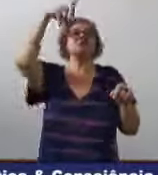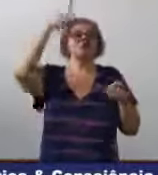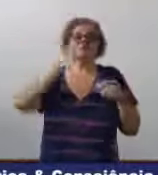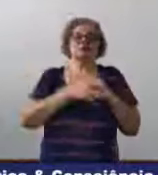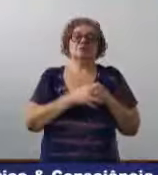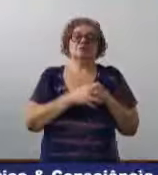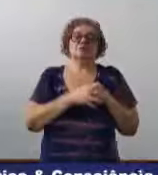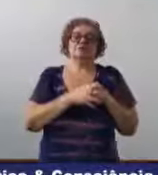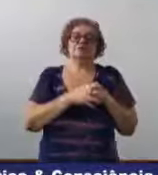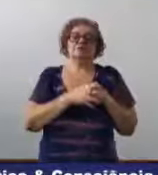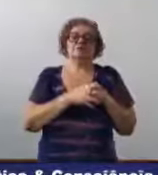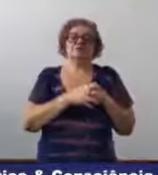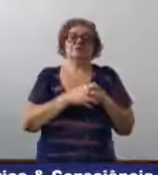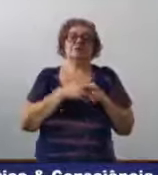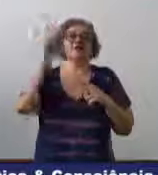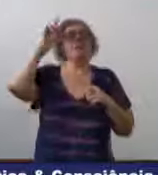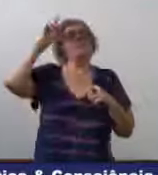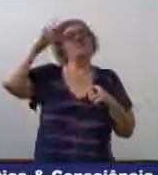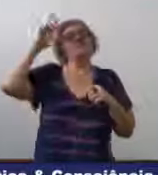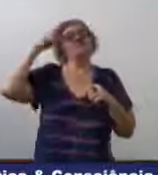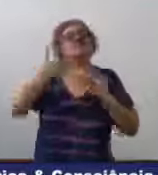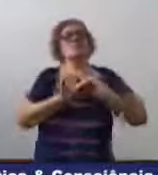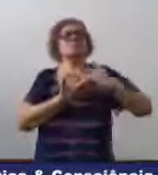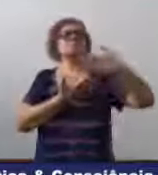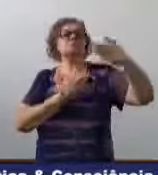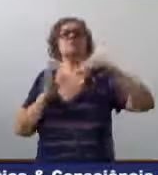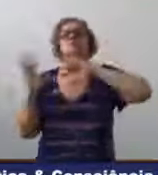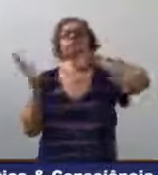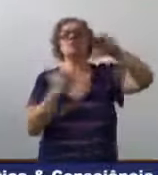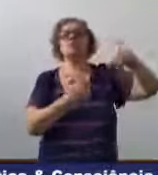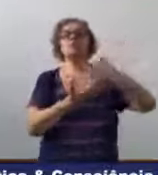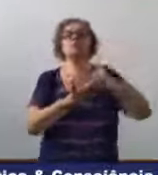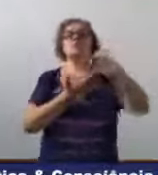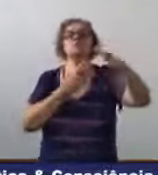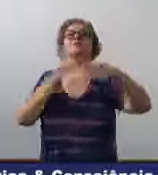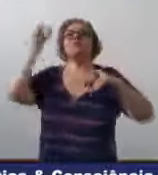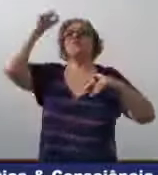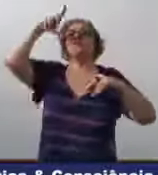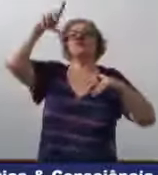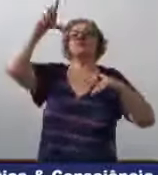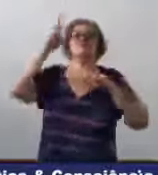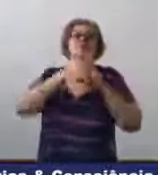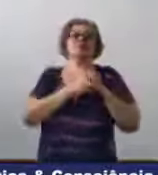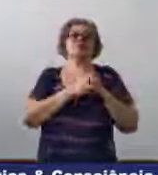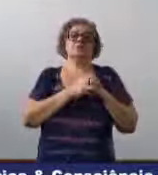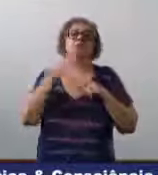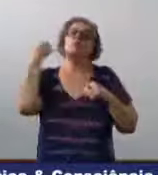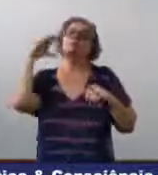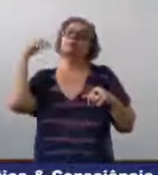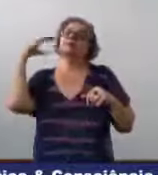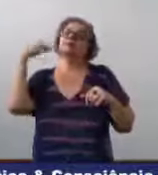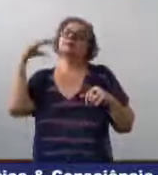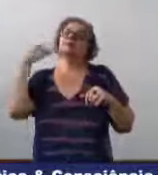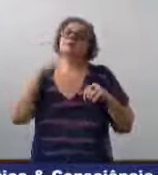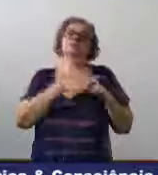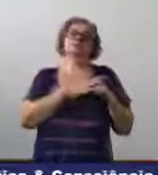luz. Essa história de que tudo começou com o faça-se a luz, durante muito tempo para a ciência, não passou